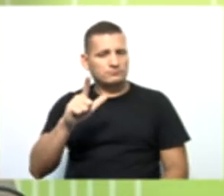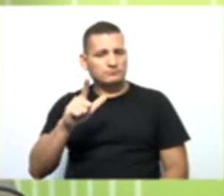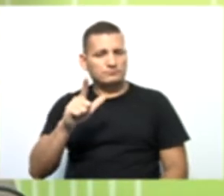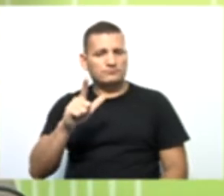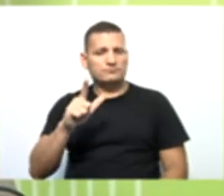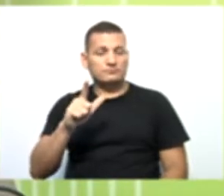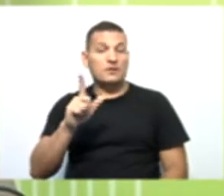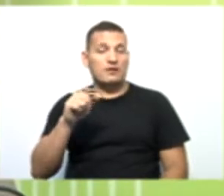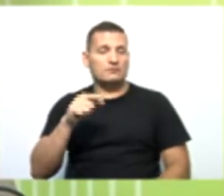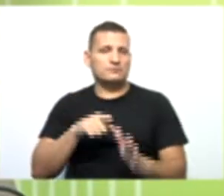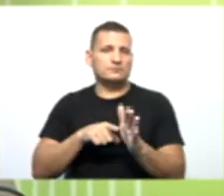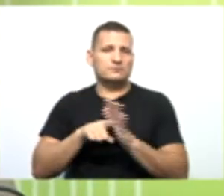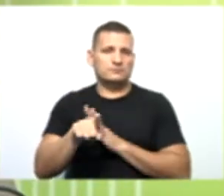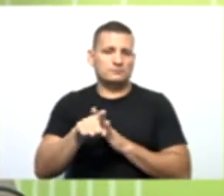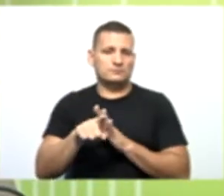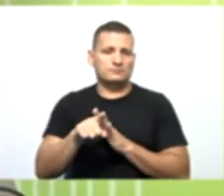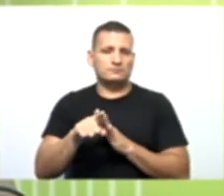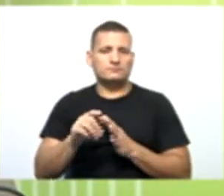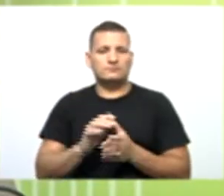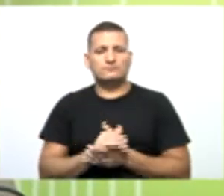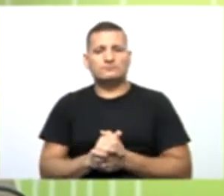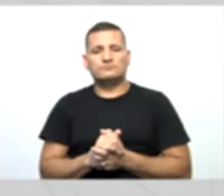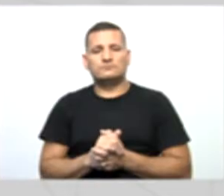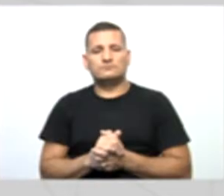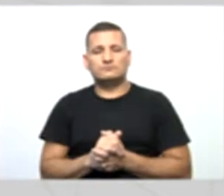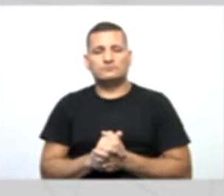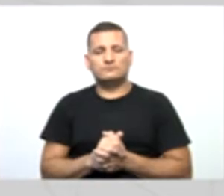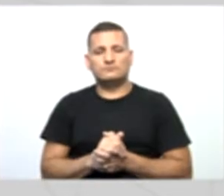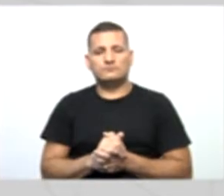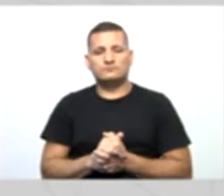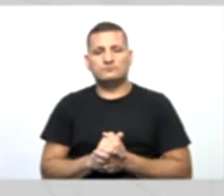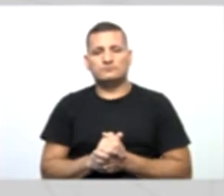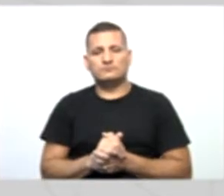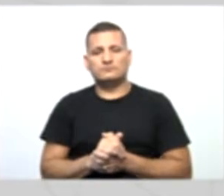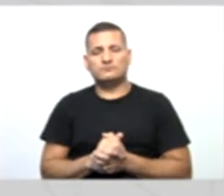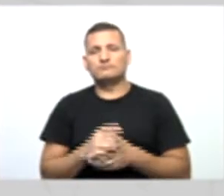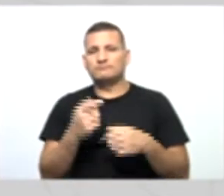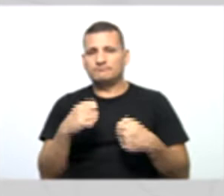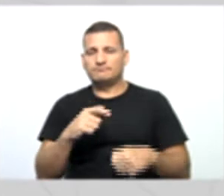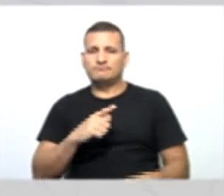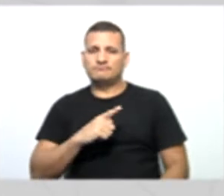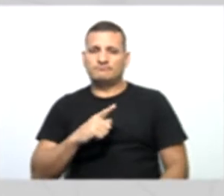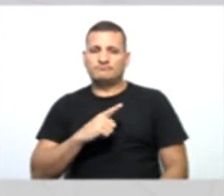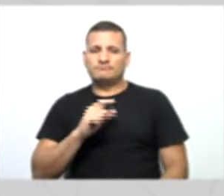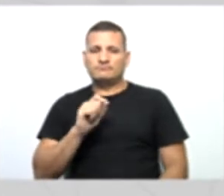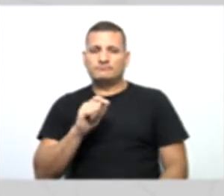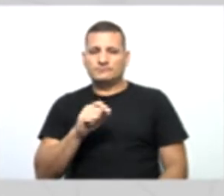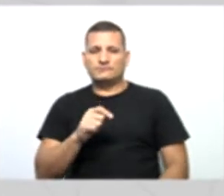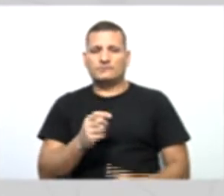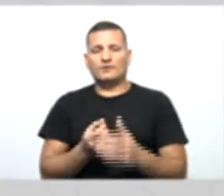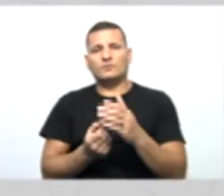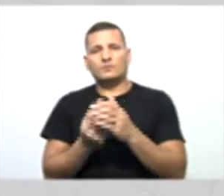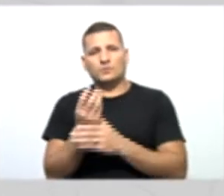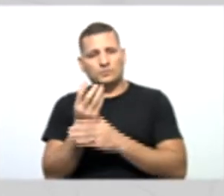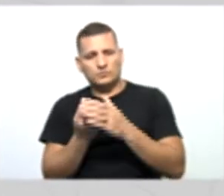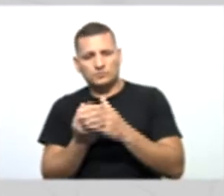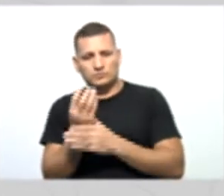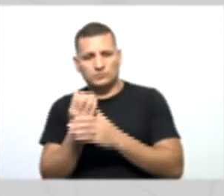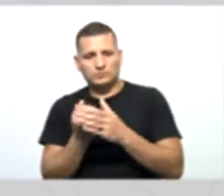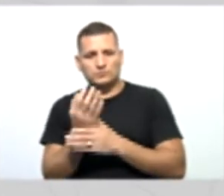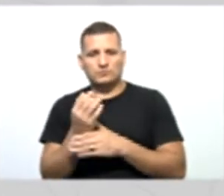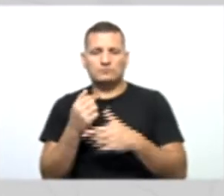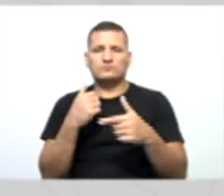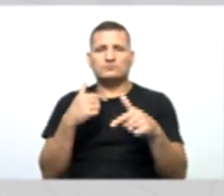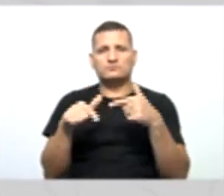Essa seria a pergunta. Então, as condições para essa existência existia uma produção de bem ou